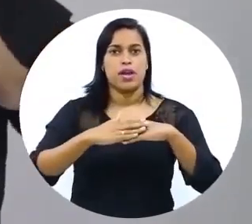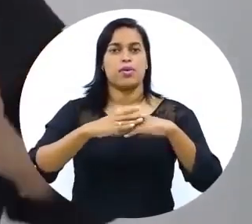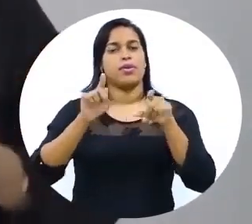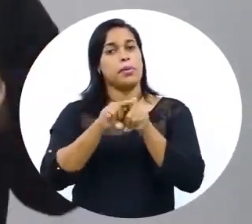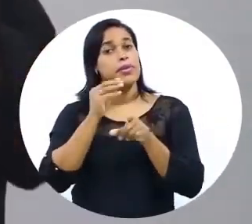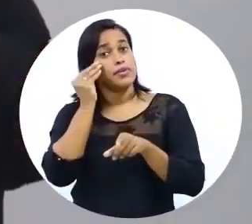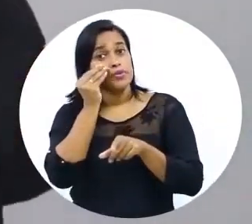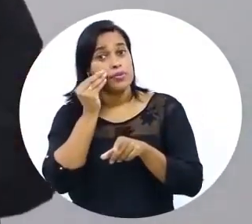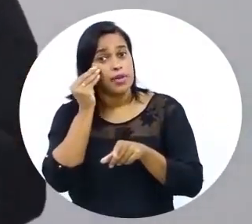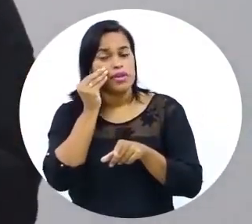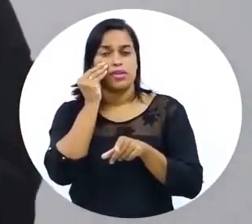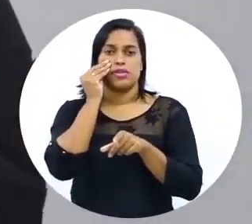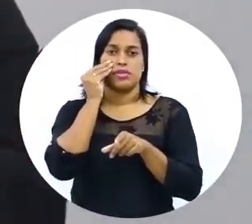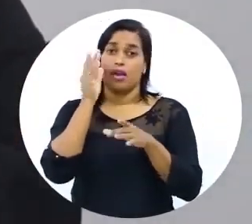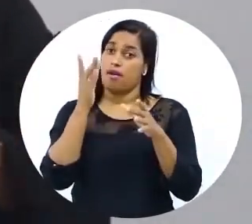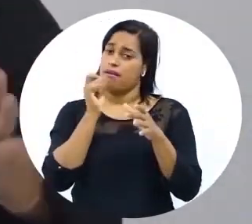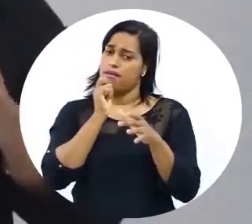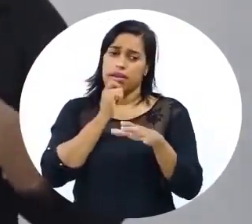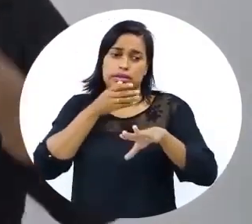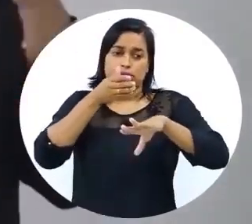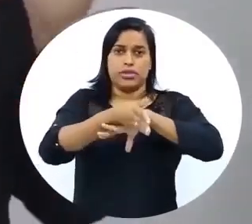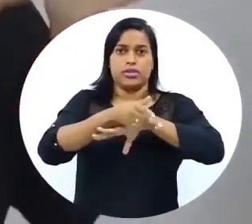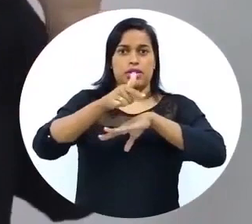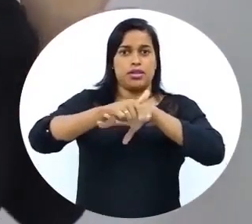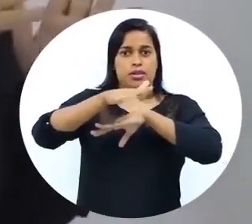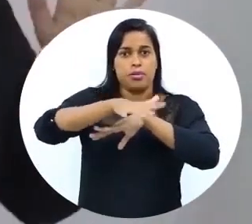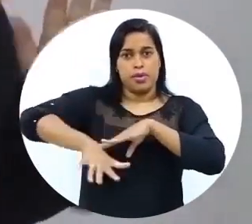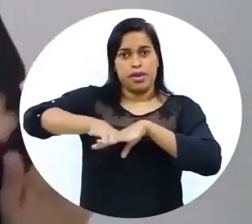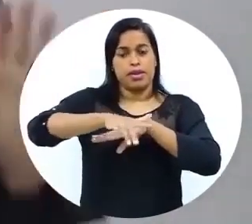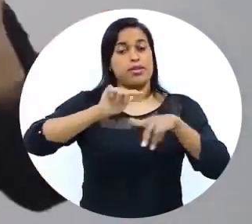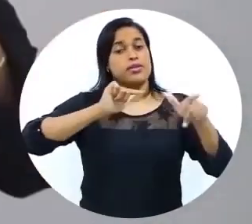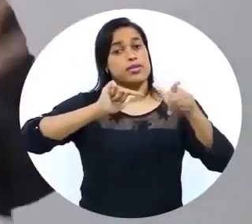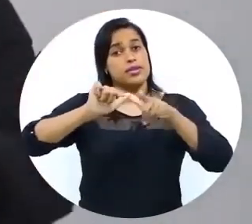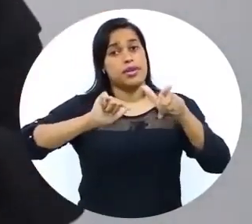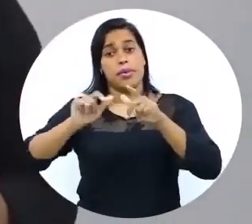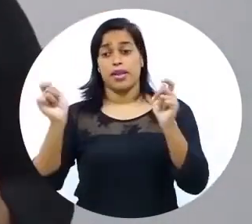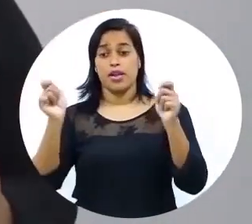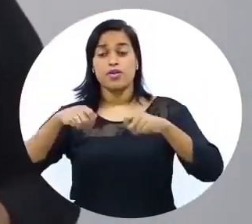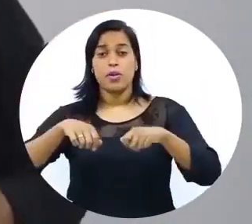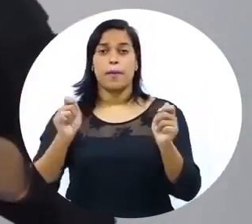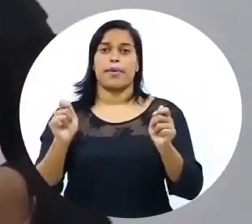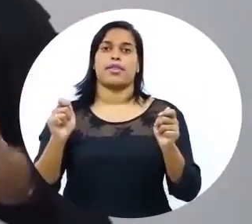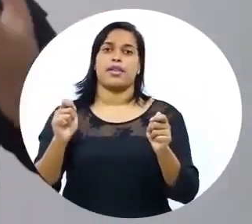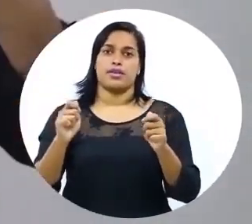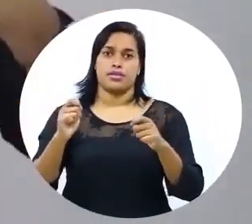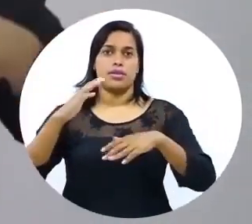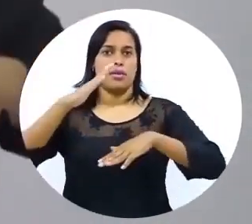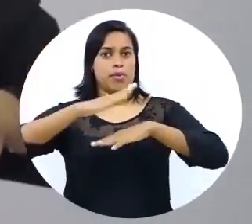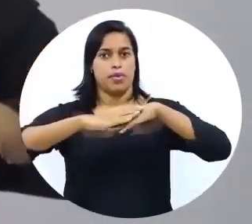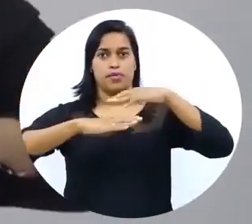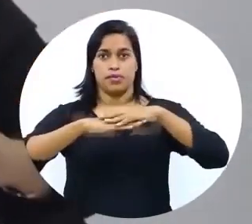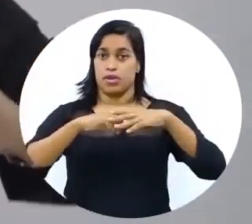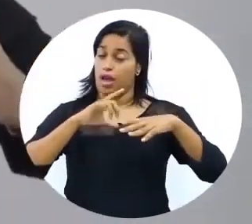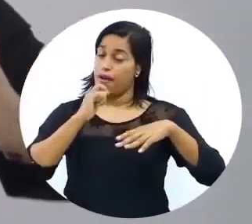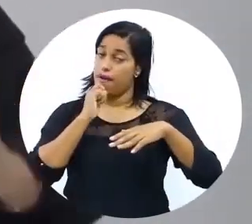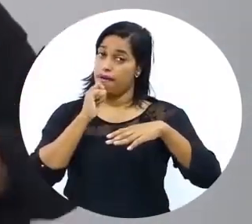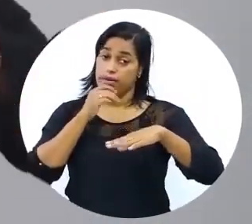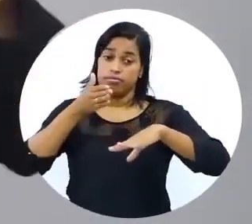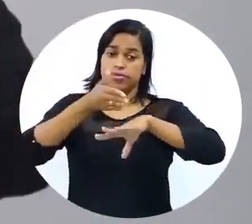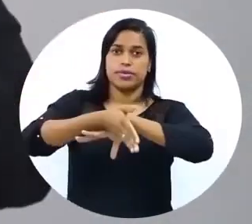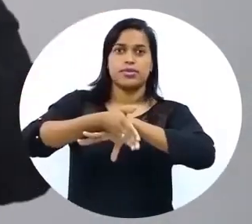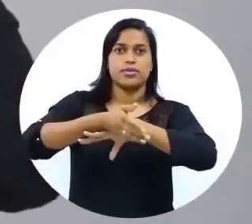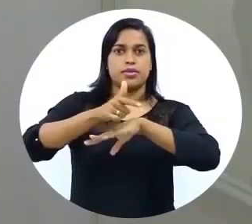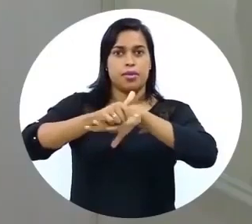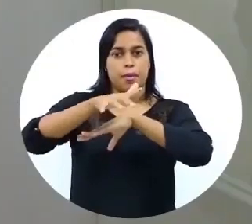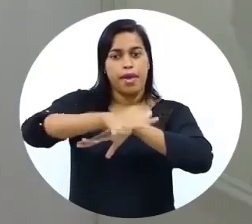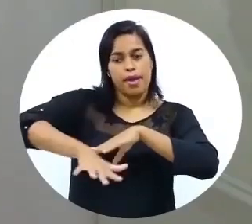nem está inserido no mercado ainda, o primeiro passo é trabalhar as competências para a empregabilidade. Você já está inserido no mercado, você